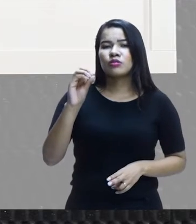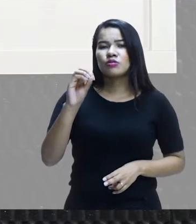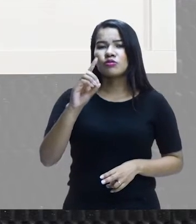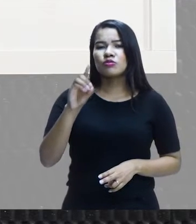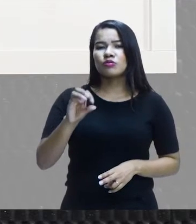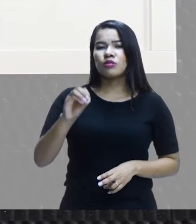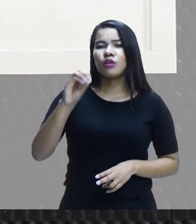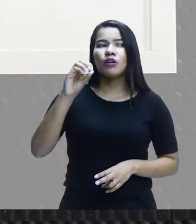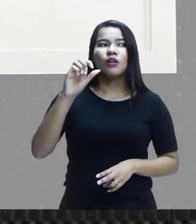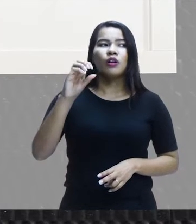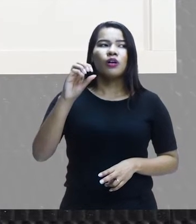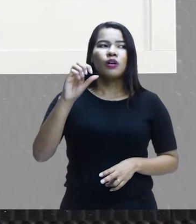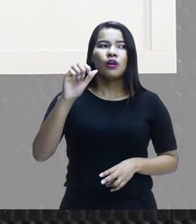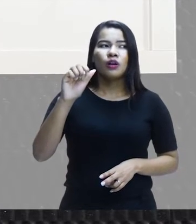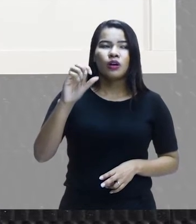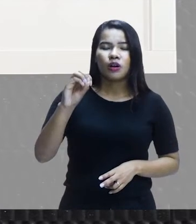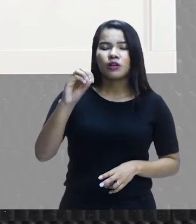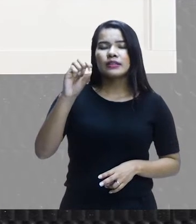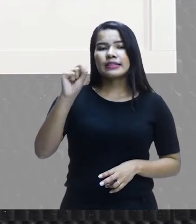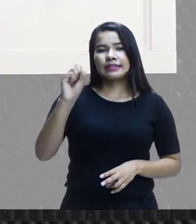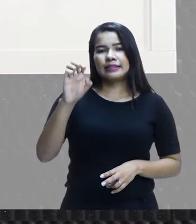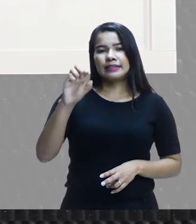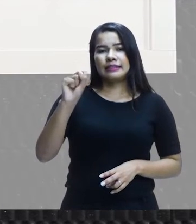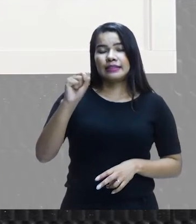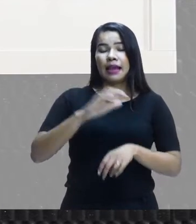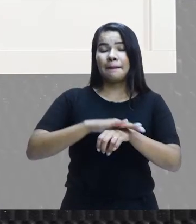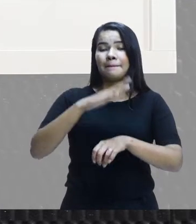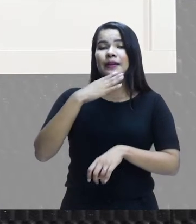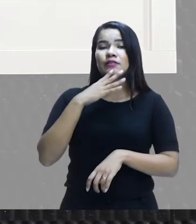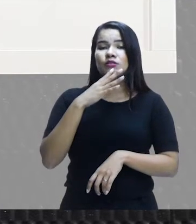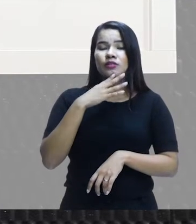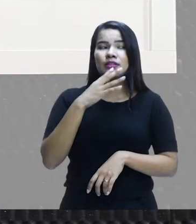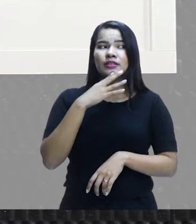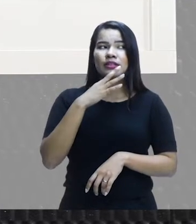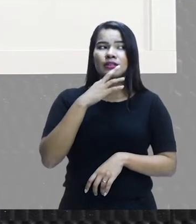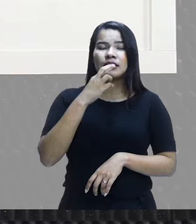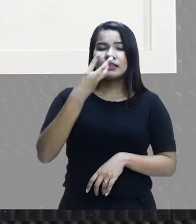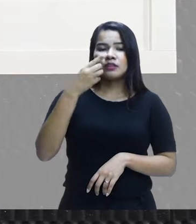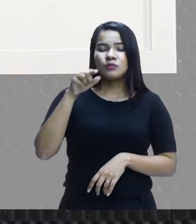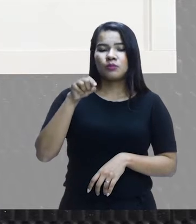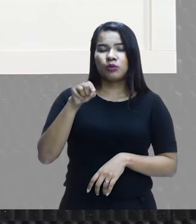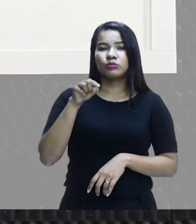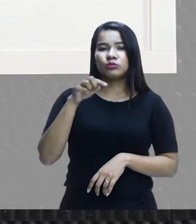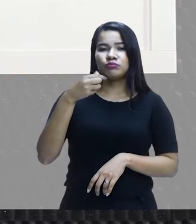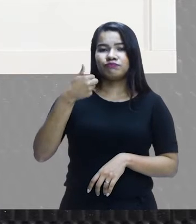protozooses, tá, ok? Uma das protozoários mais conhecidas é essa bem aqui, ó, 3.1,